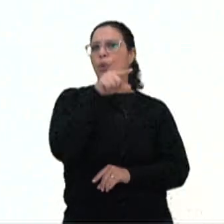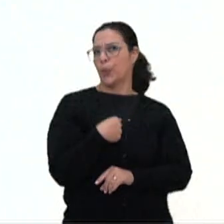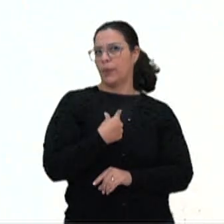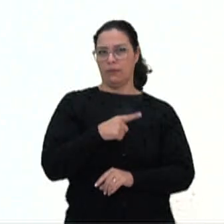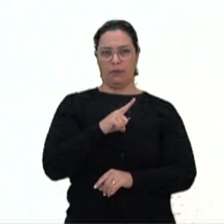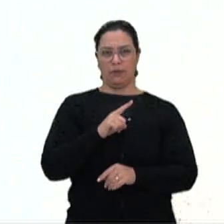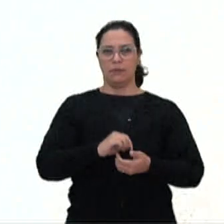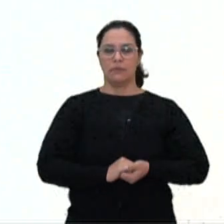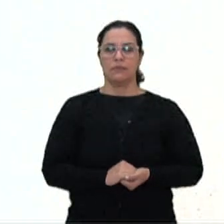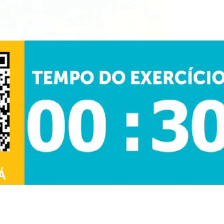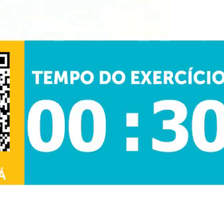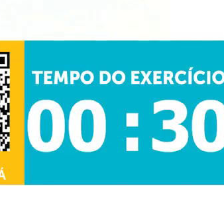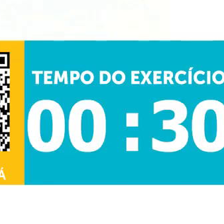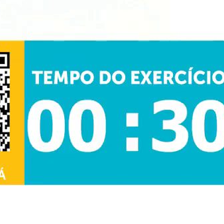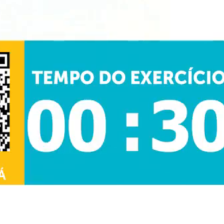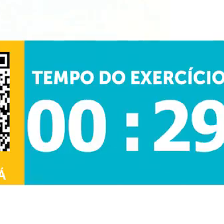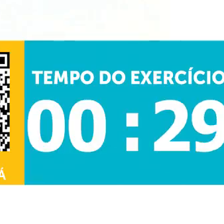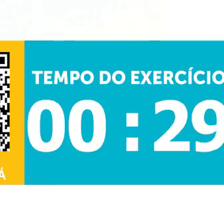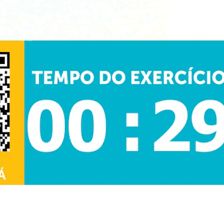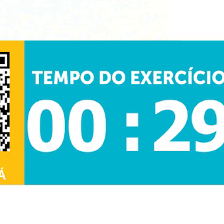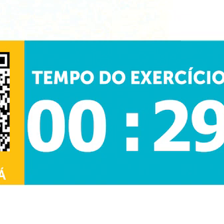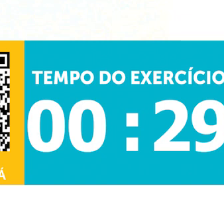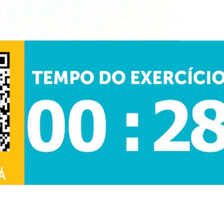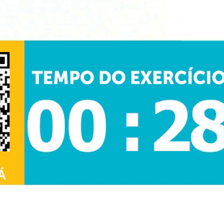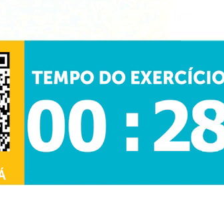ou filariose?